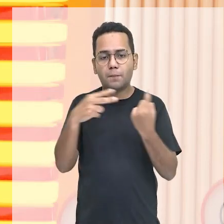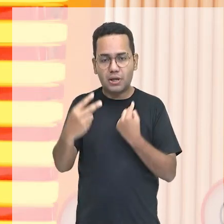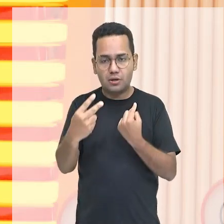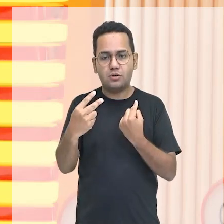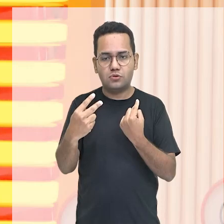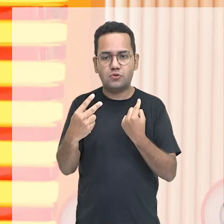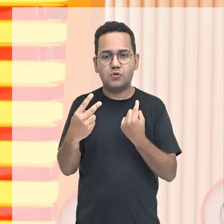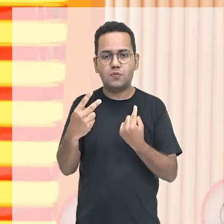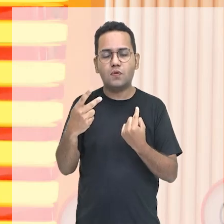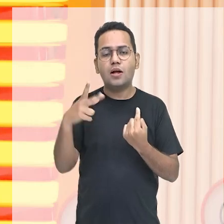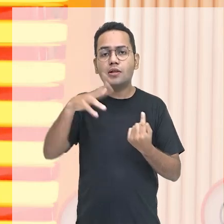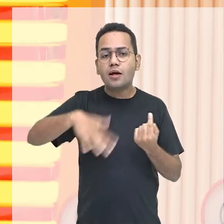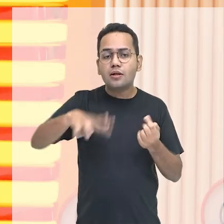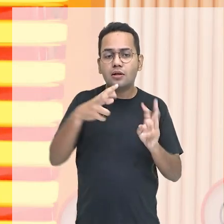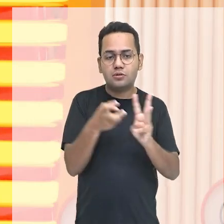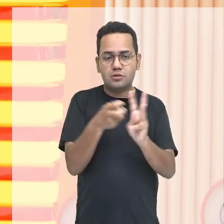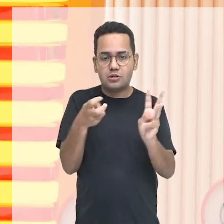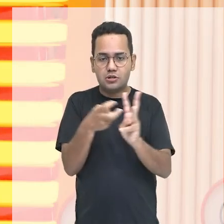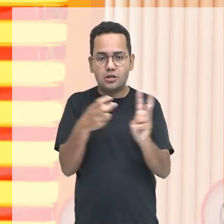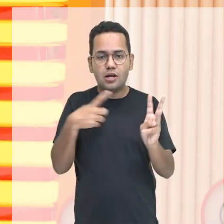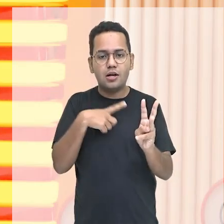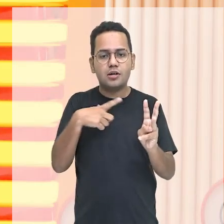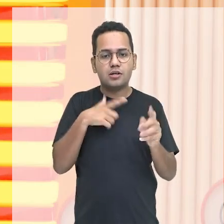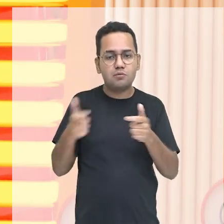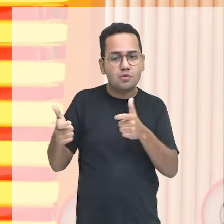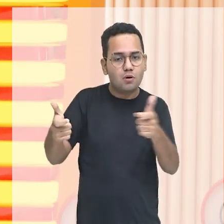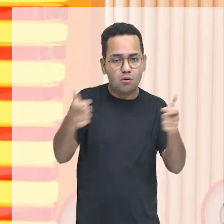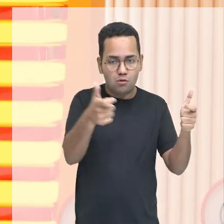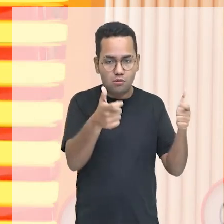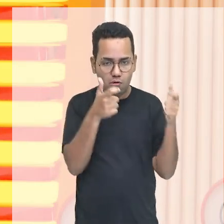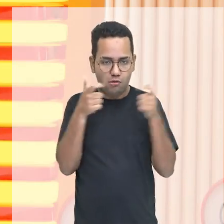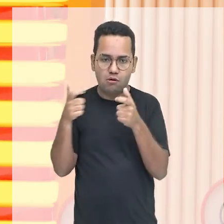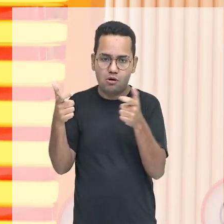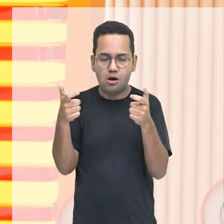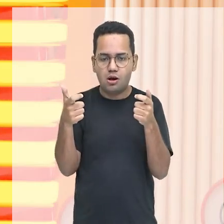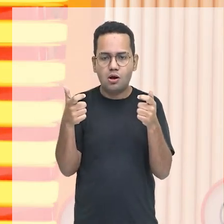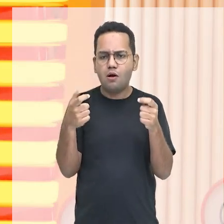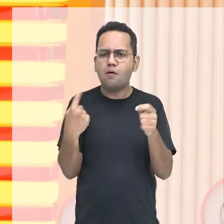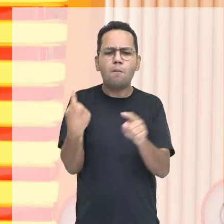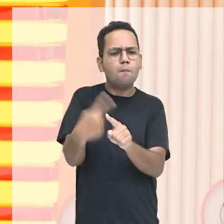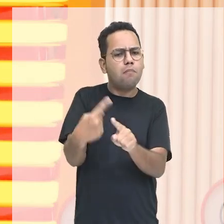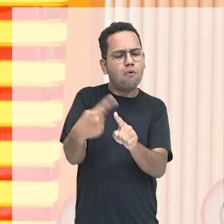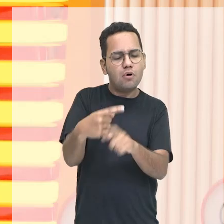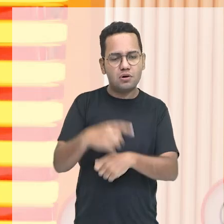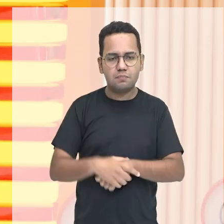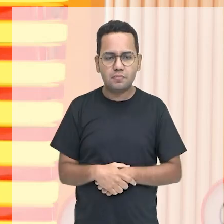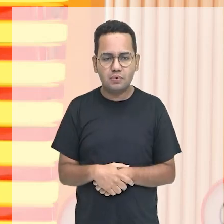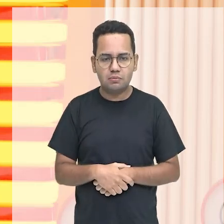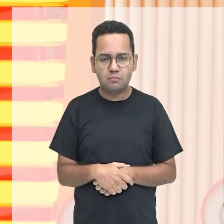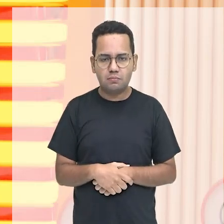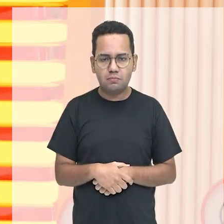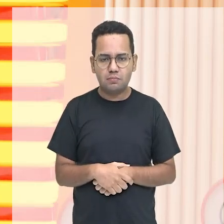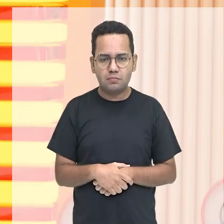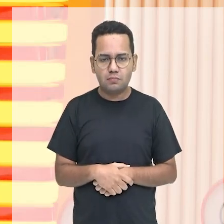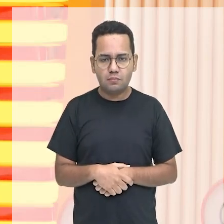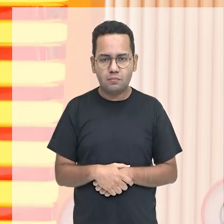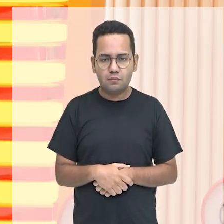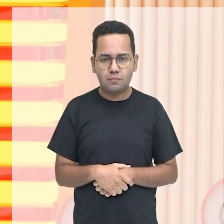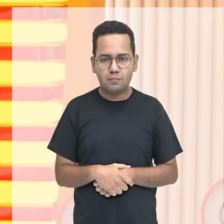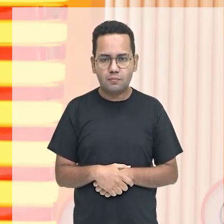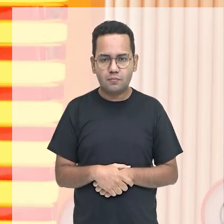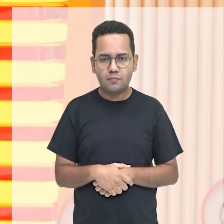da floresta e seus referenciais espaciais, que são materializados, gente, por meio das